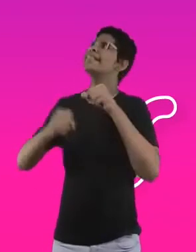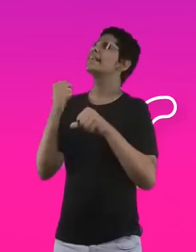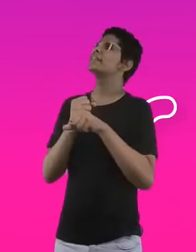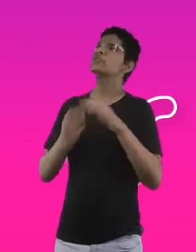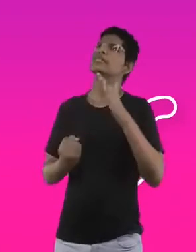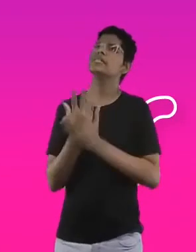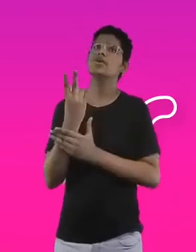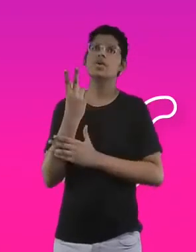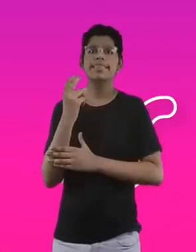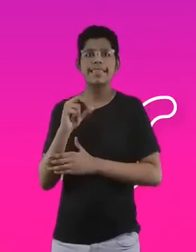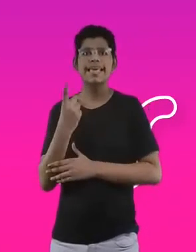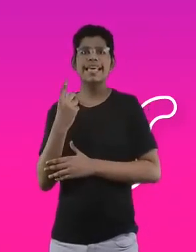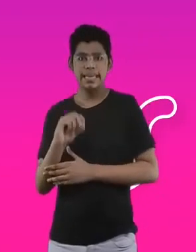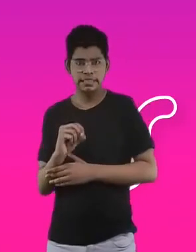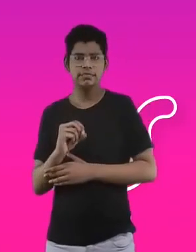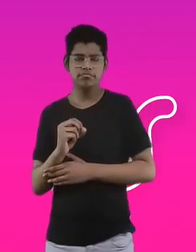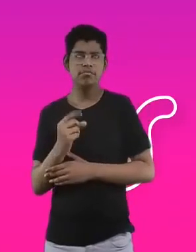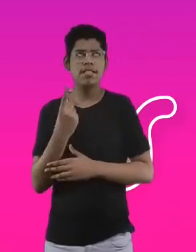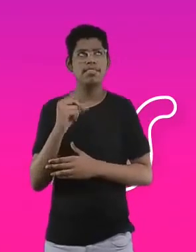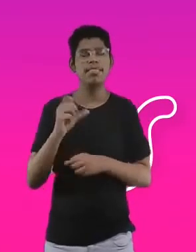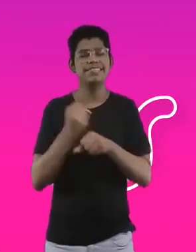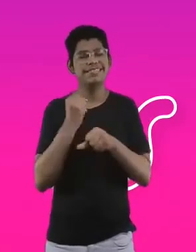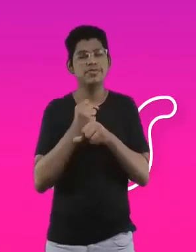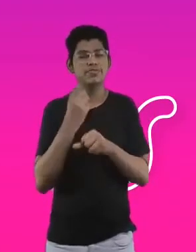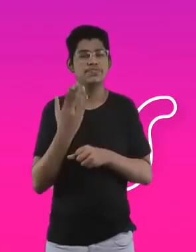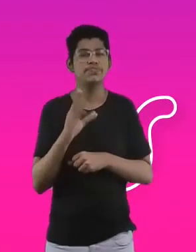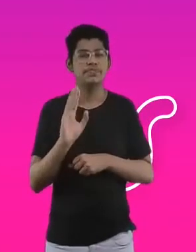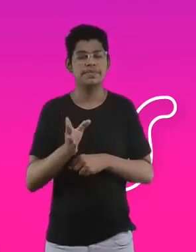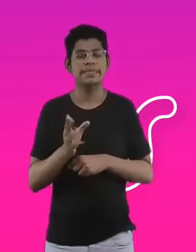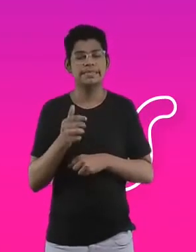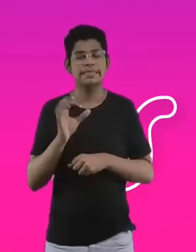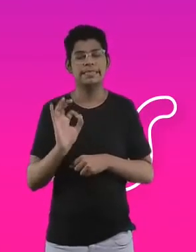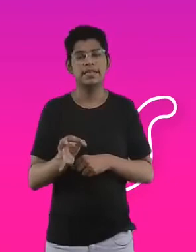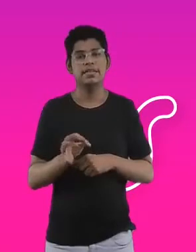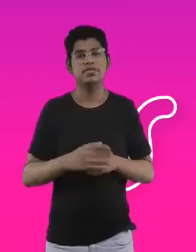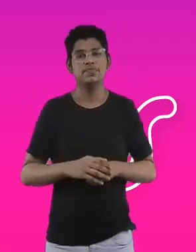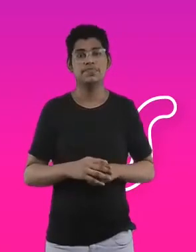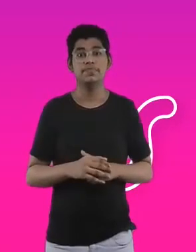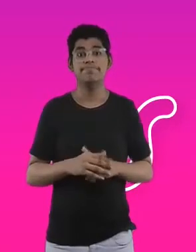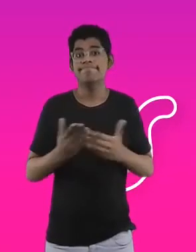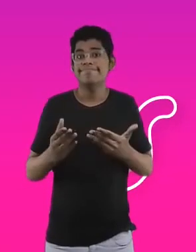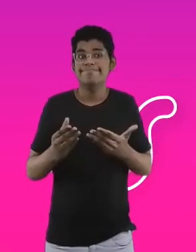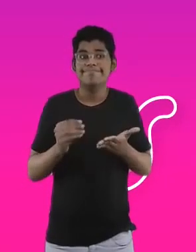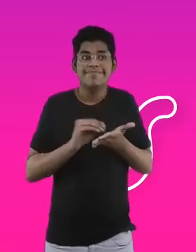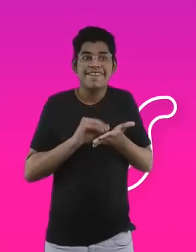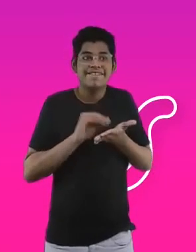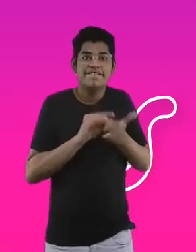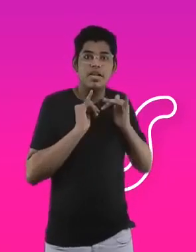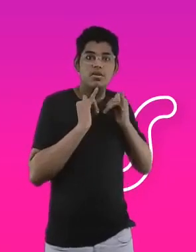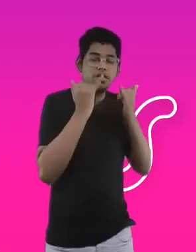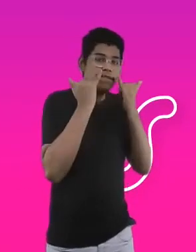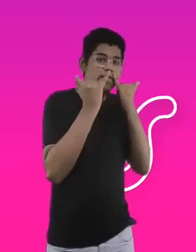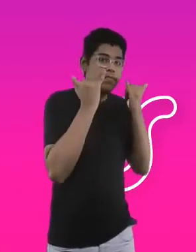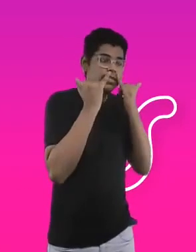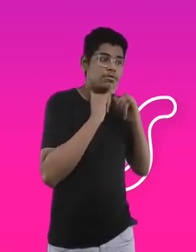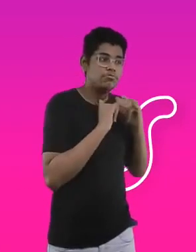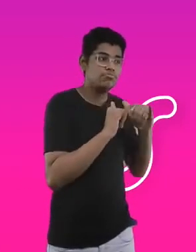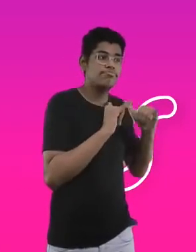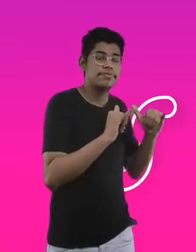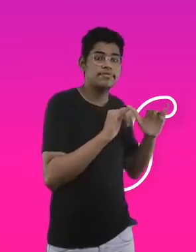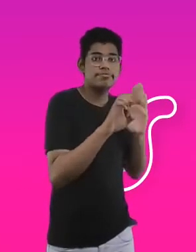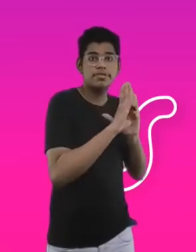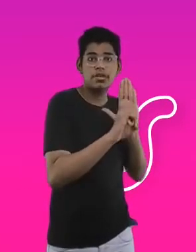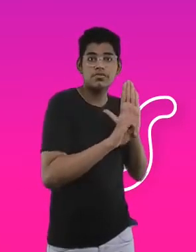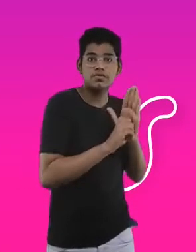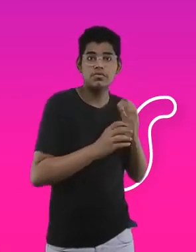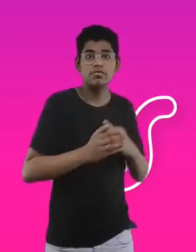10 anos. Ele completou 10 anos em junho. Pouco se fala sobre isso. Para além do Estatuto, a gente tem 2